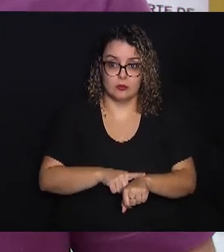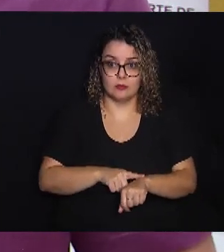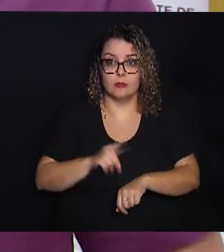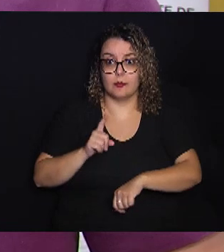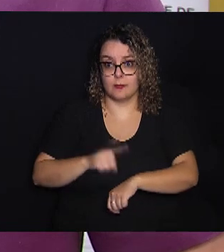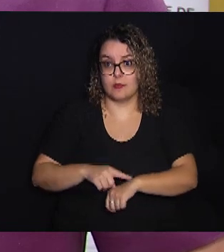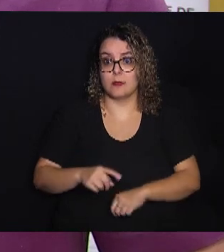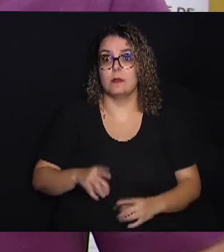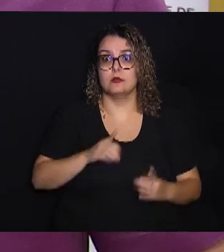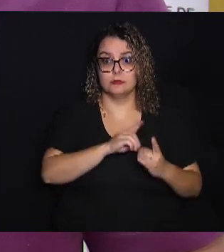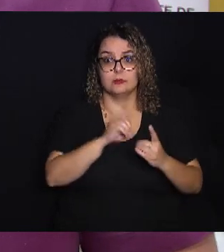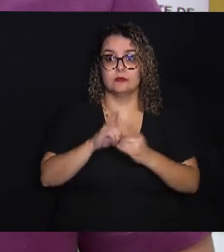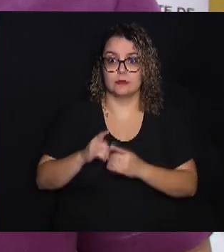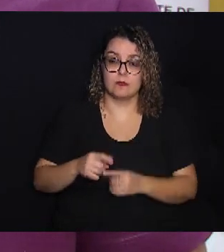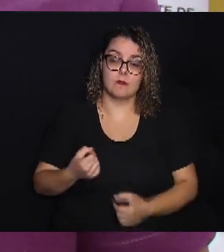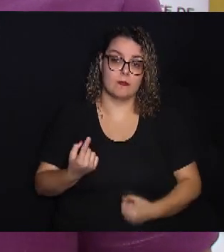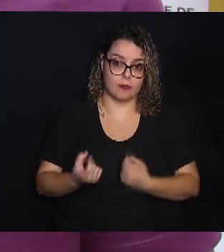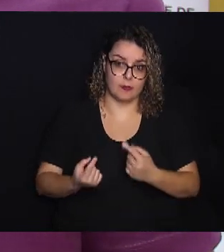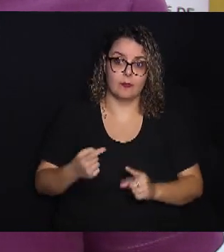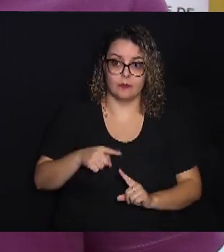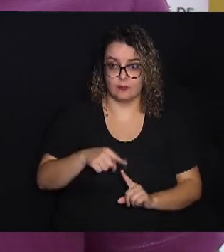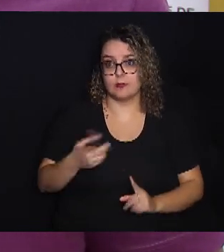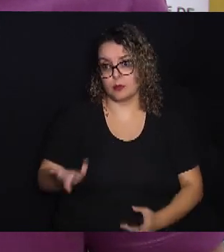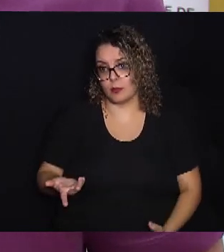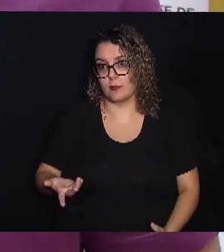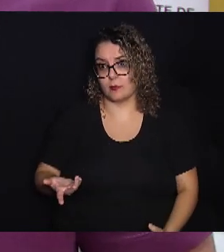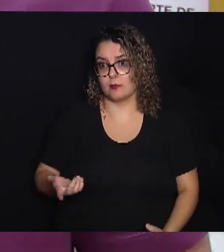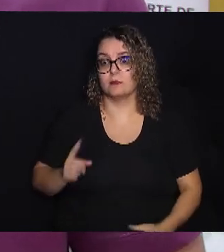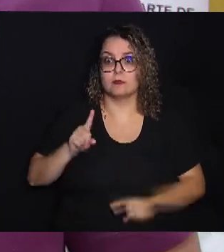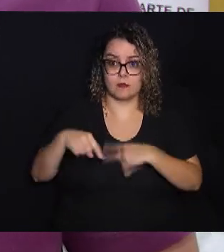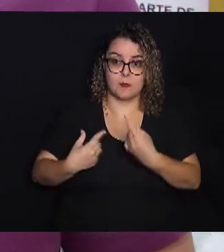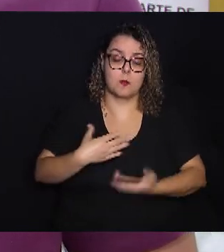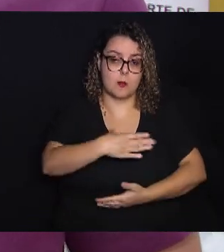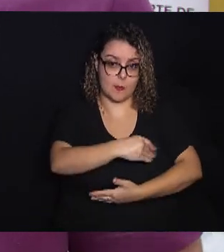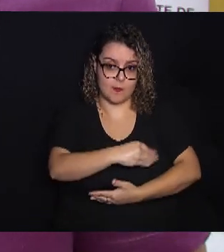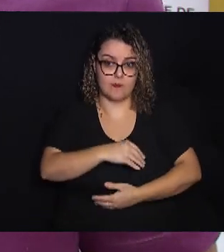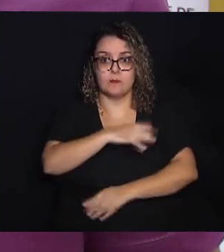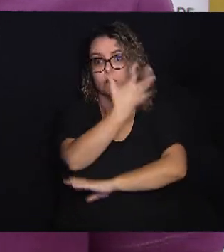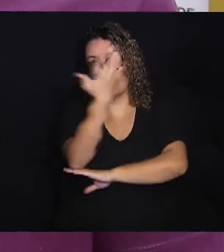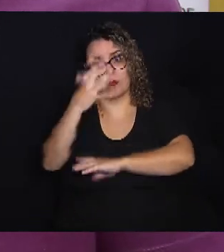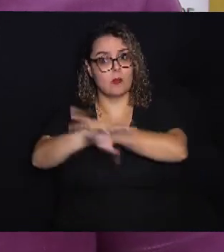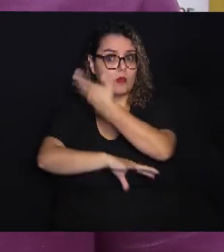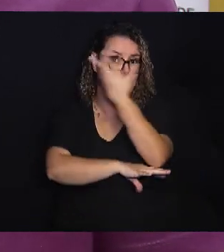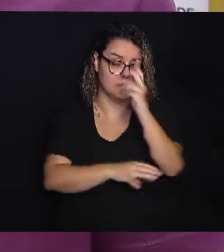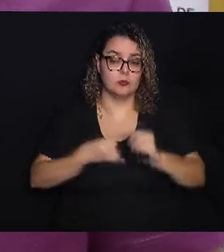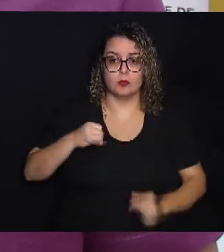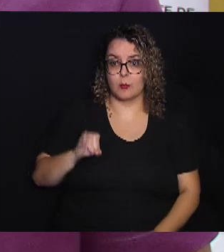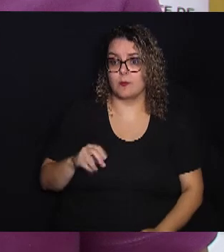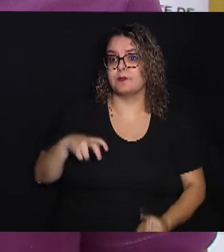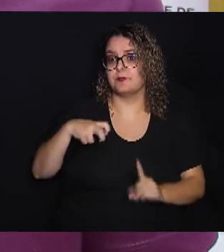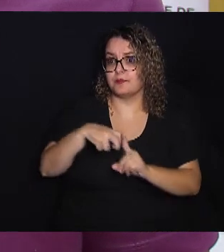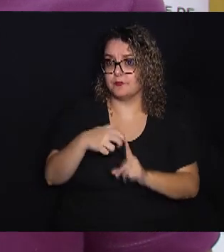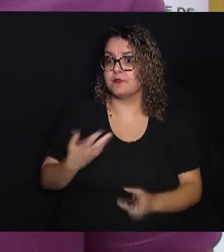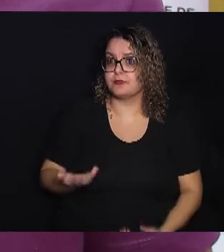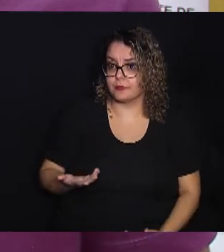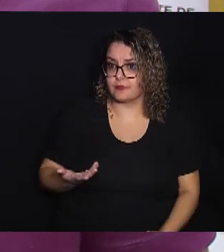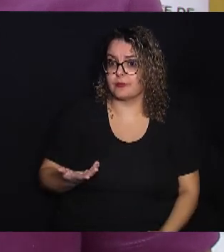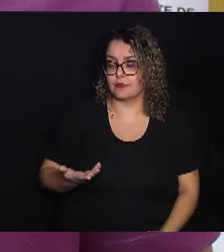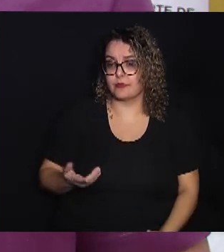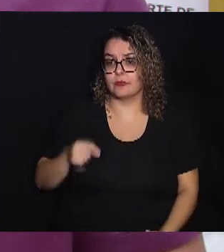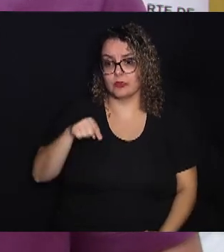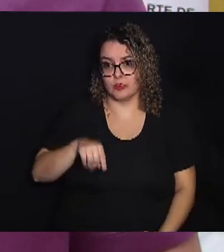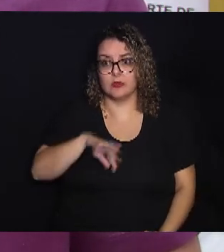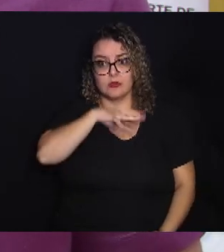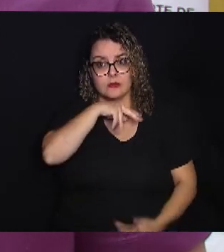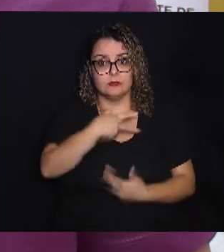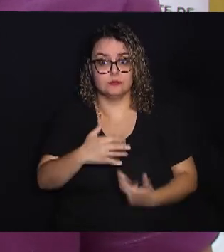o nosso horário também de expediente, que a gente atende esses casos. E animais, outros mamíferos silvestres,